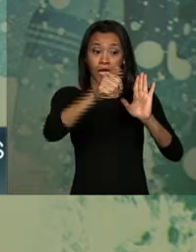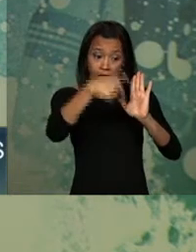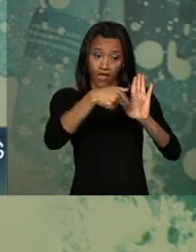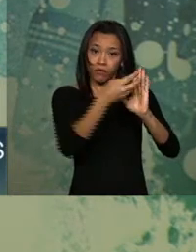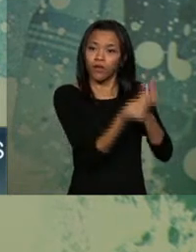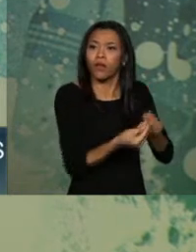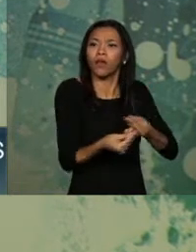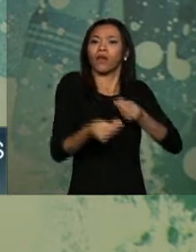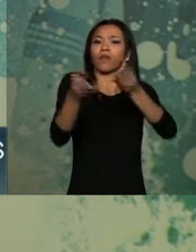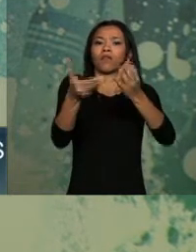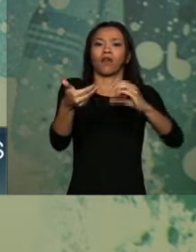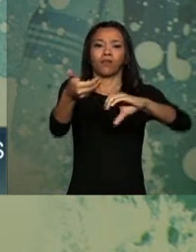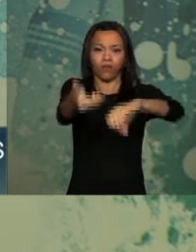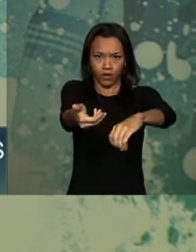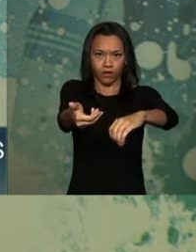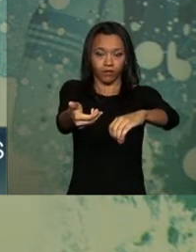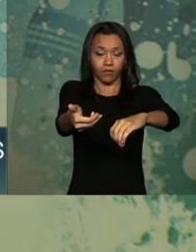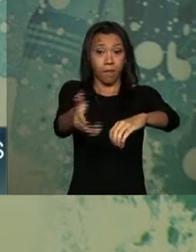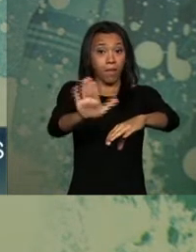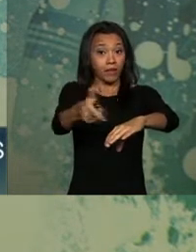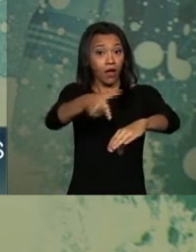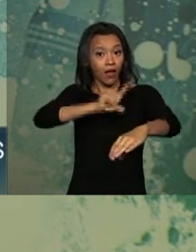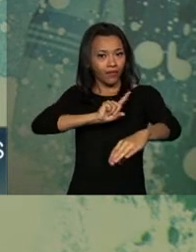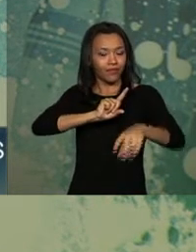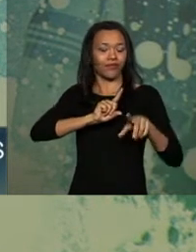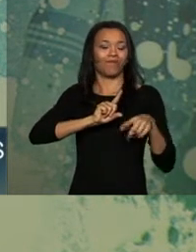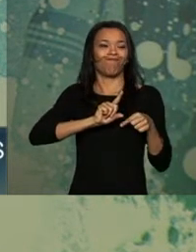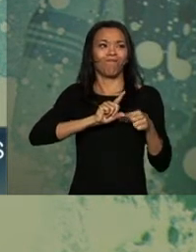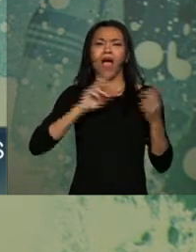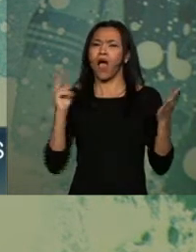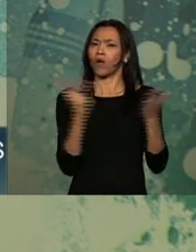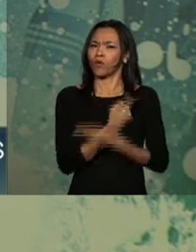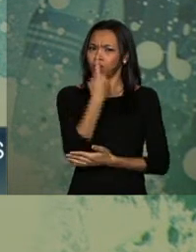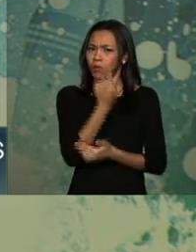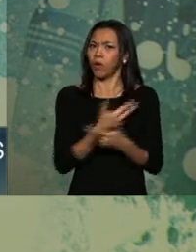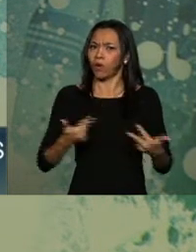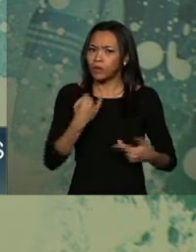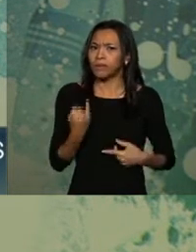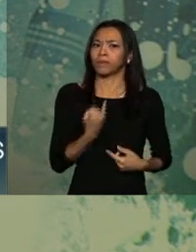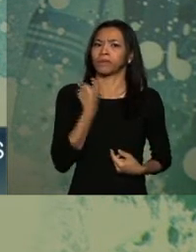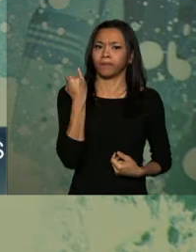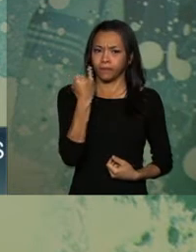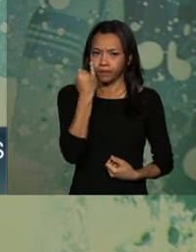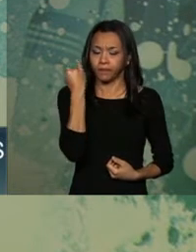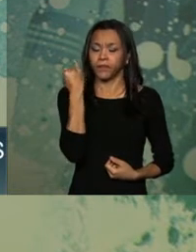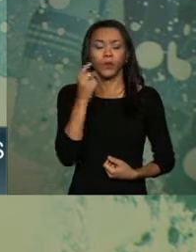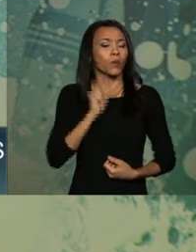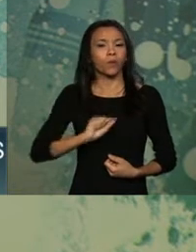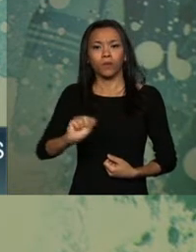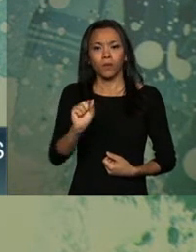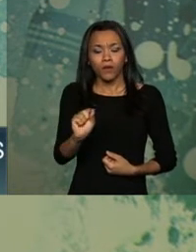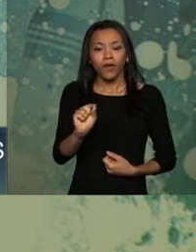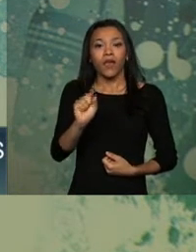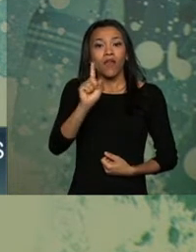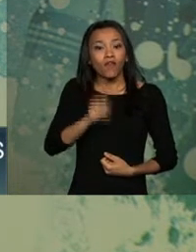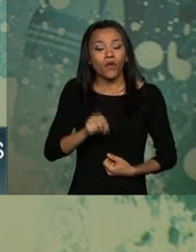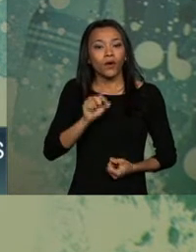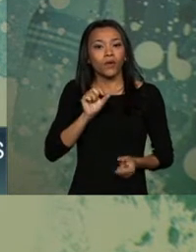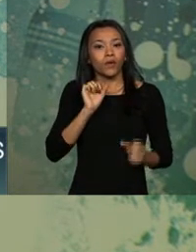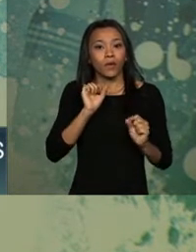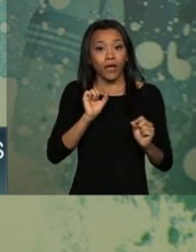Porém, antes teve um fato muito importante, que foi a